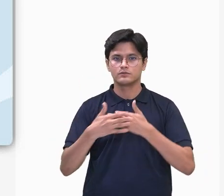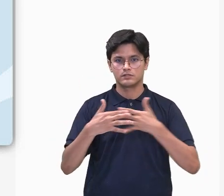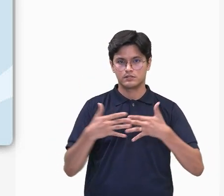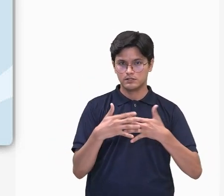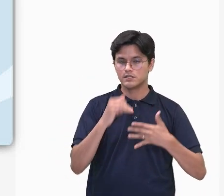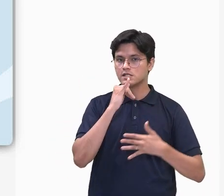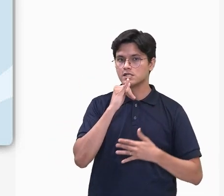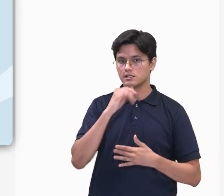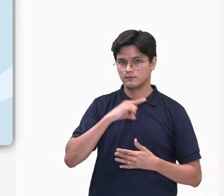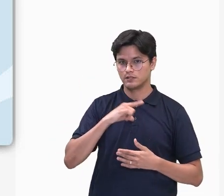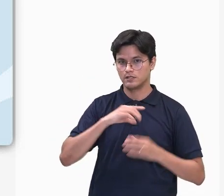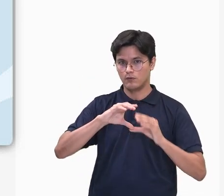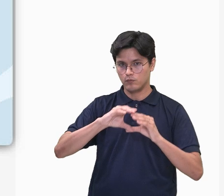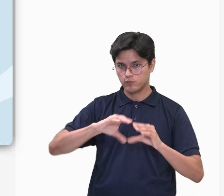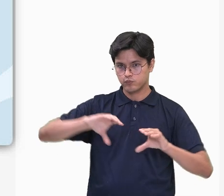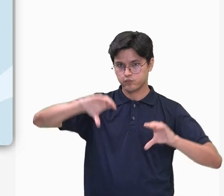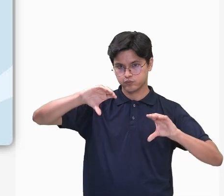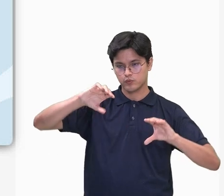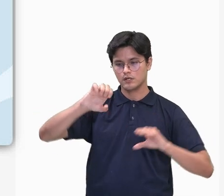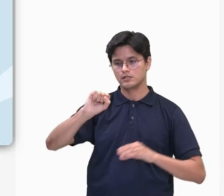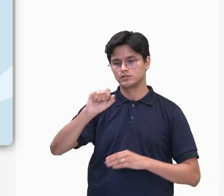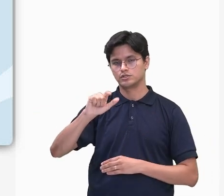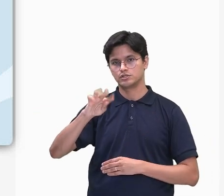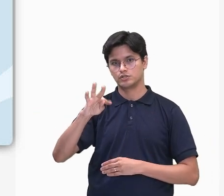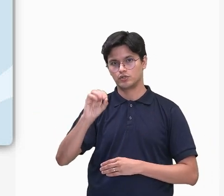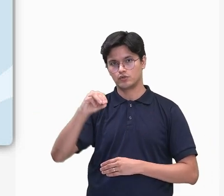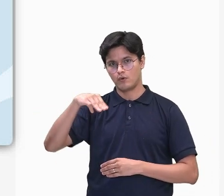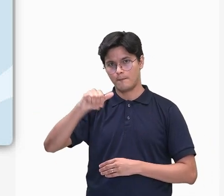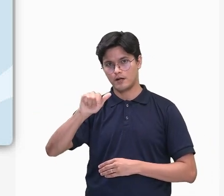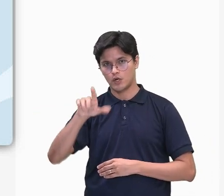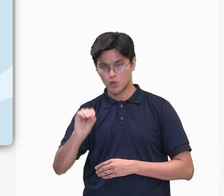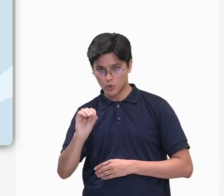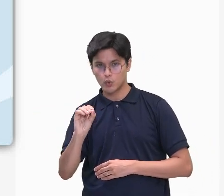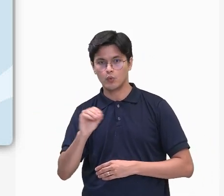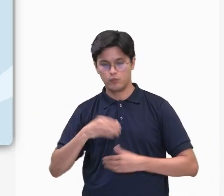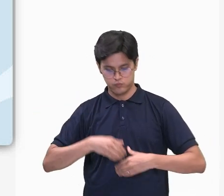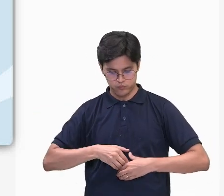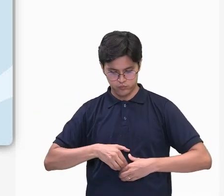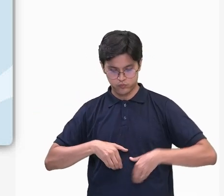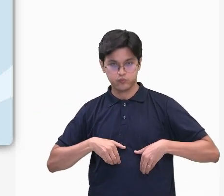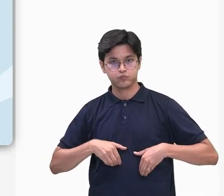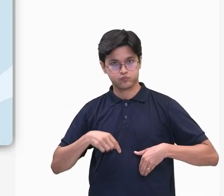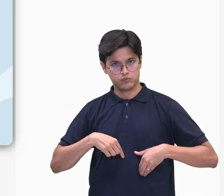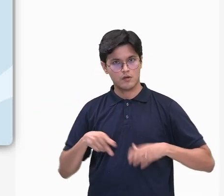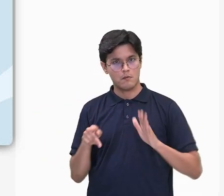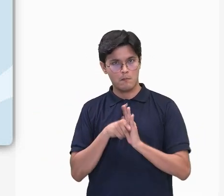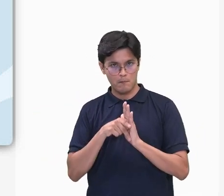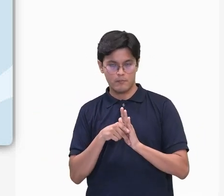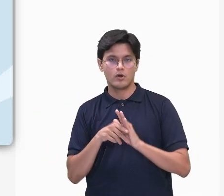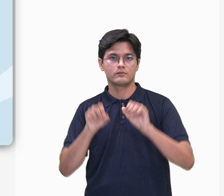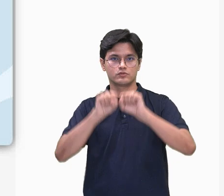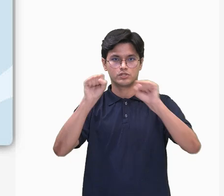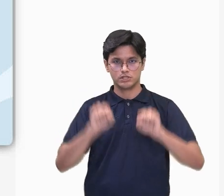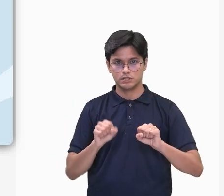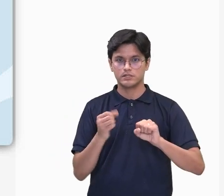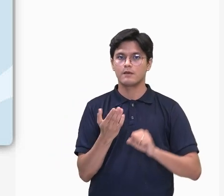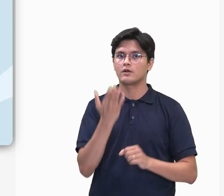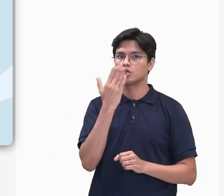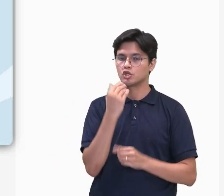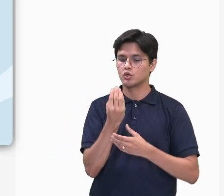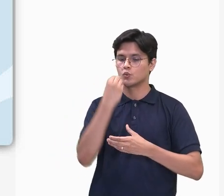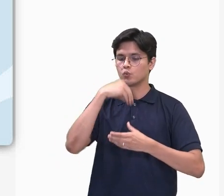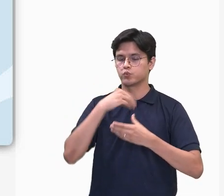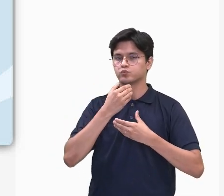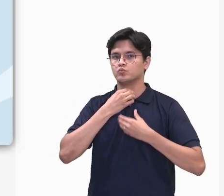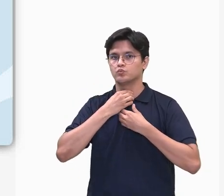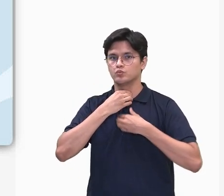esse órgão, que é chamado estômago. O estômago é um órgão que faz parte do sistema digestório. Lá dentro do estômago, quando